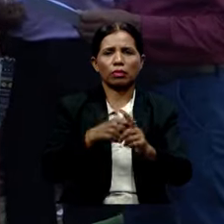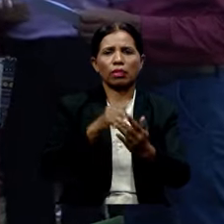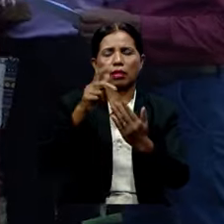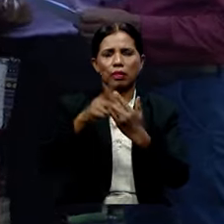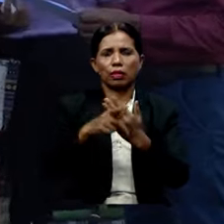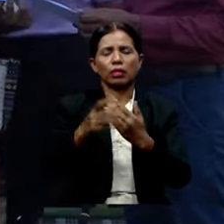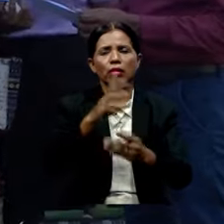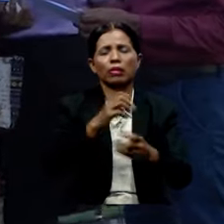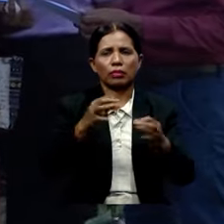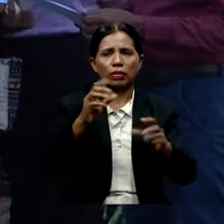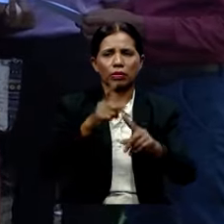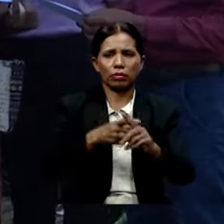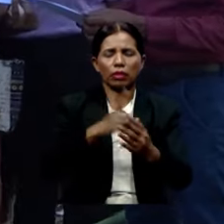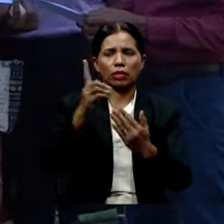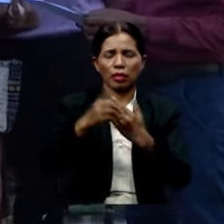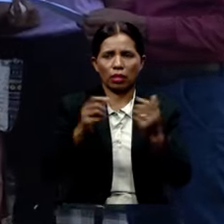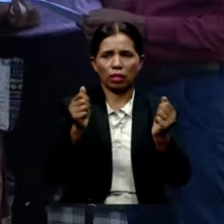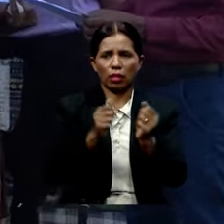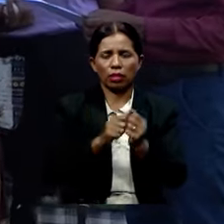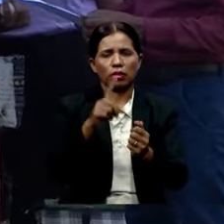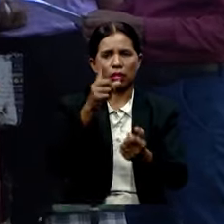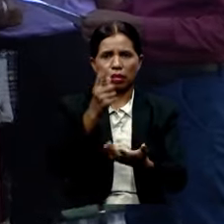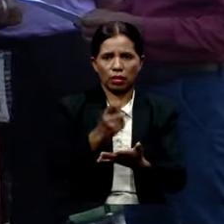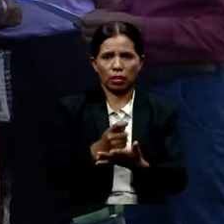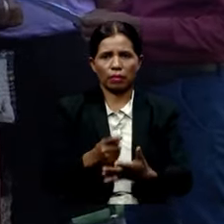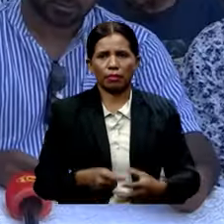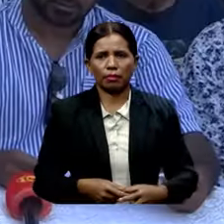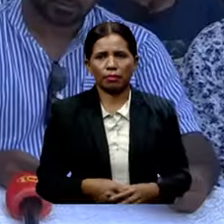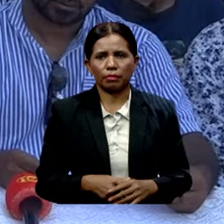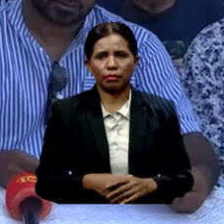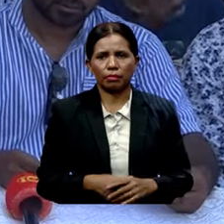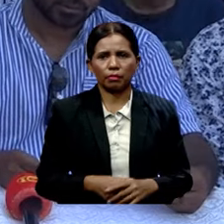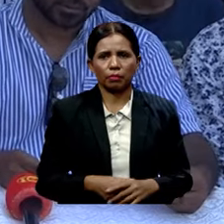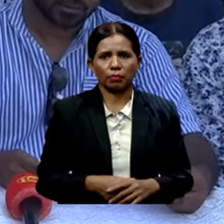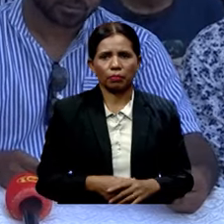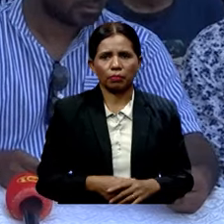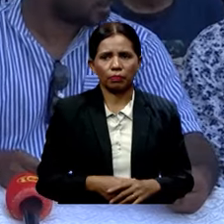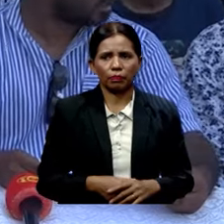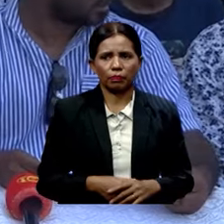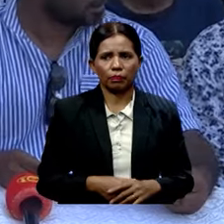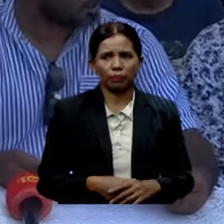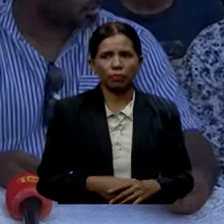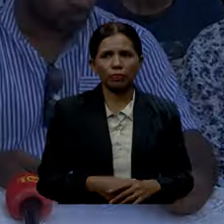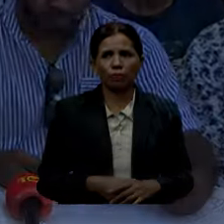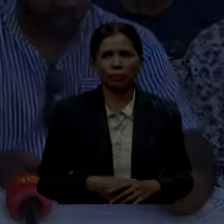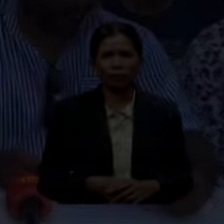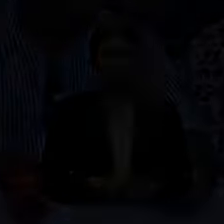ia fulan dezembro tina ne, hamutu kri unida resin. Gasparinha de Souza, Dilma Suzeti, Ziemen.